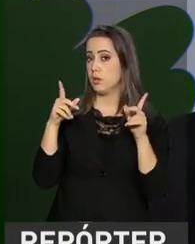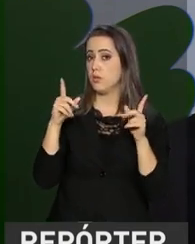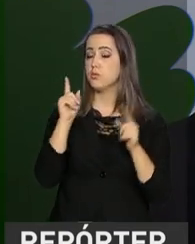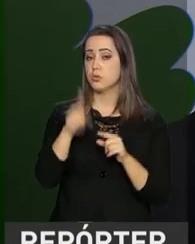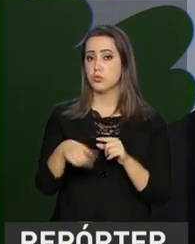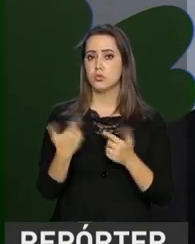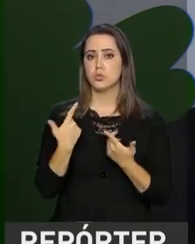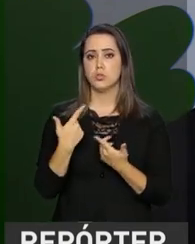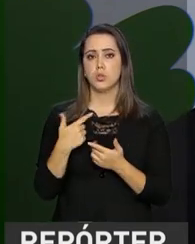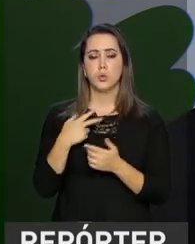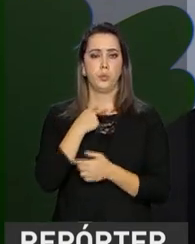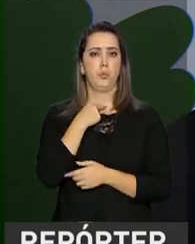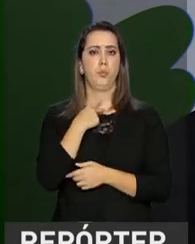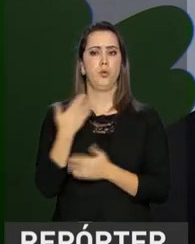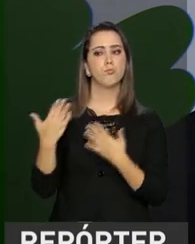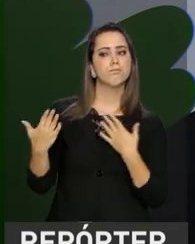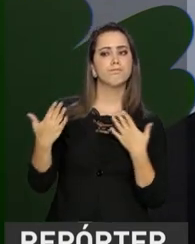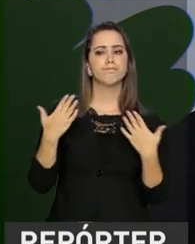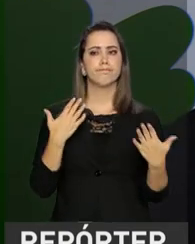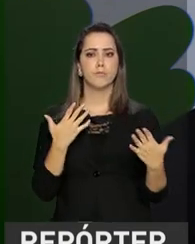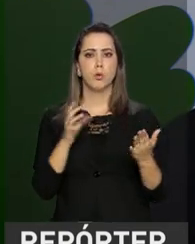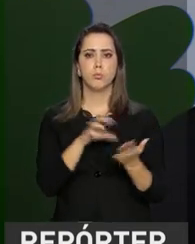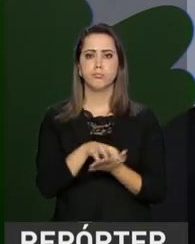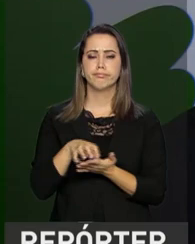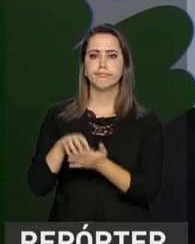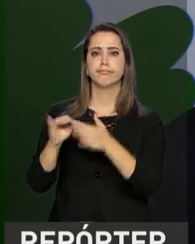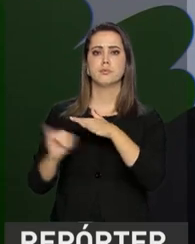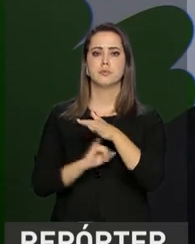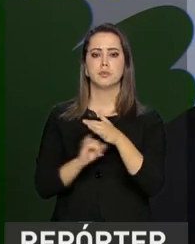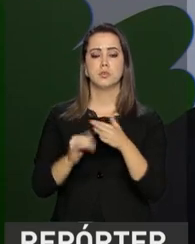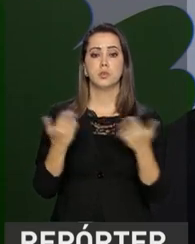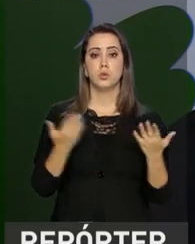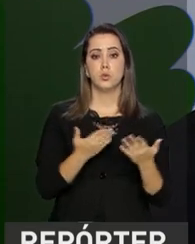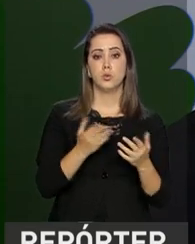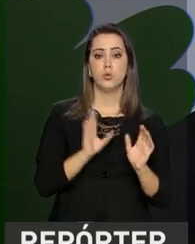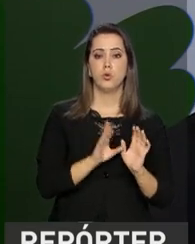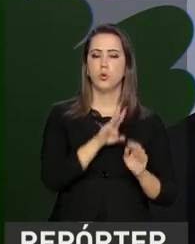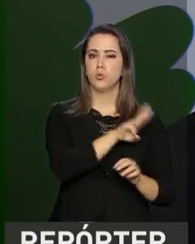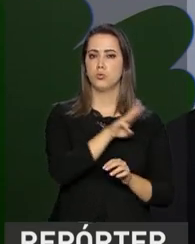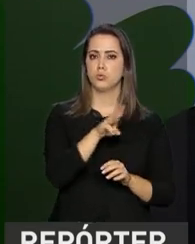não vai permitir essa comparação entre órgãos que o painel de custeio administrativo permite